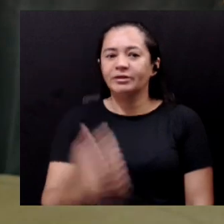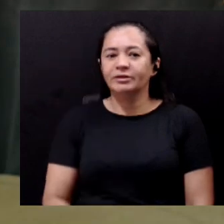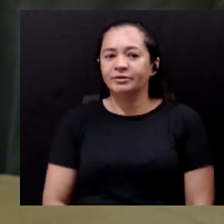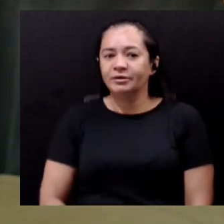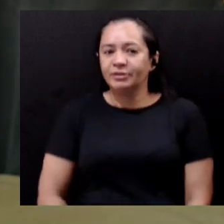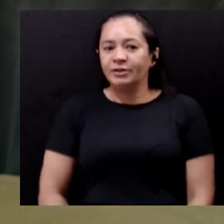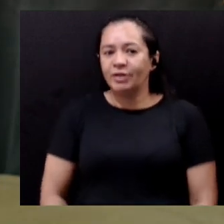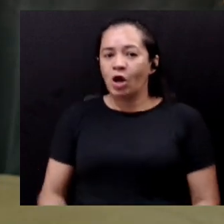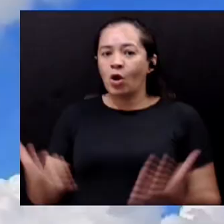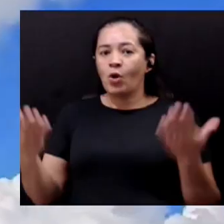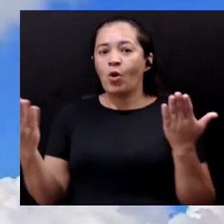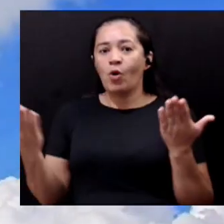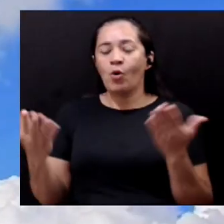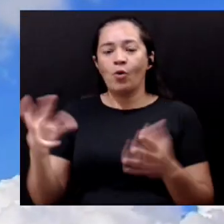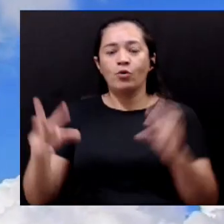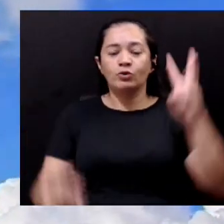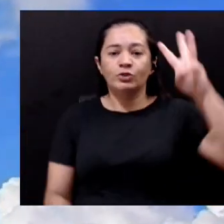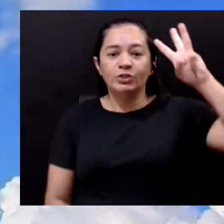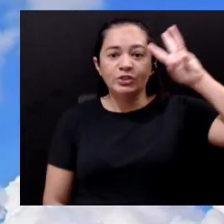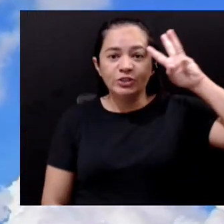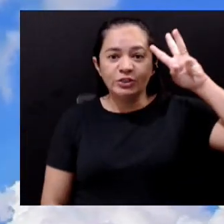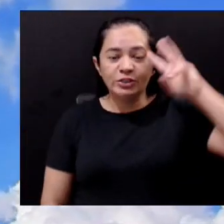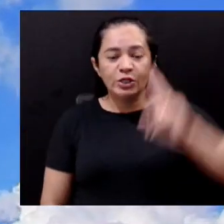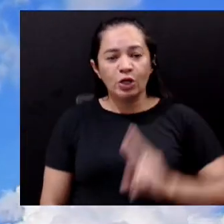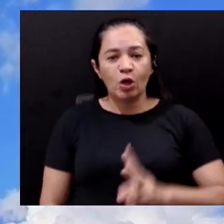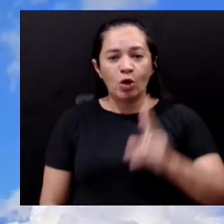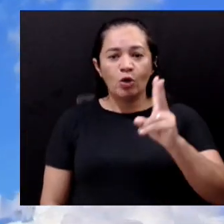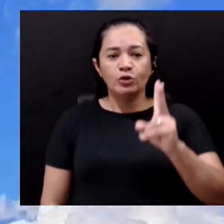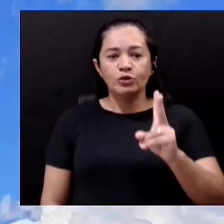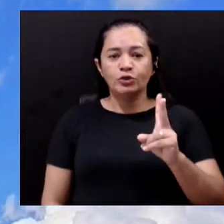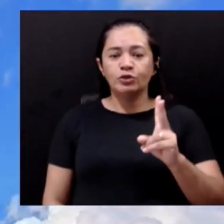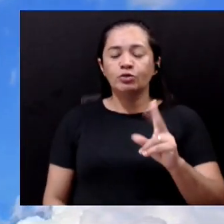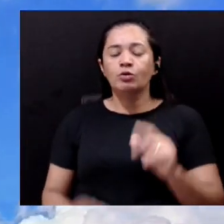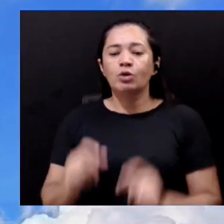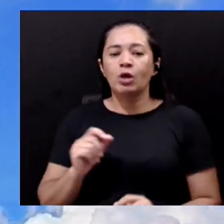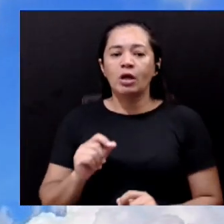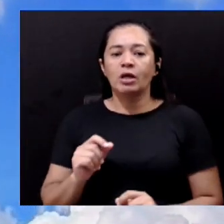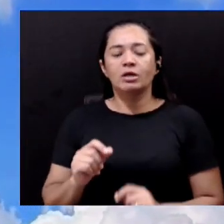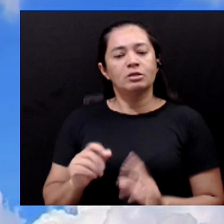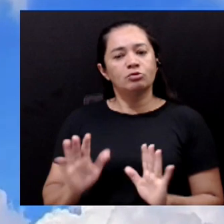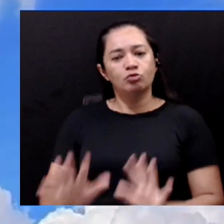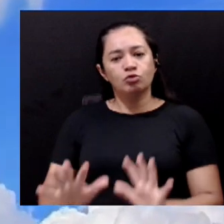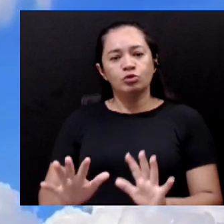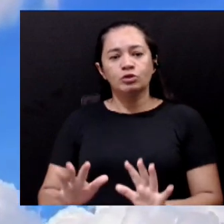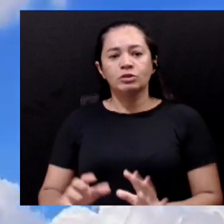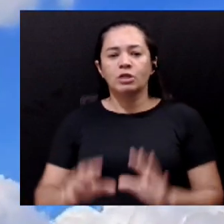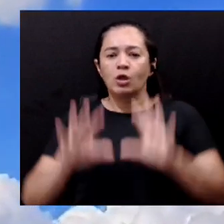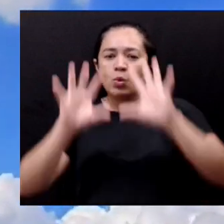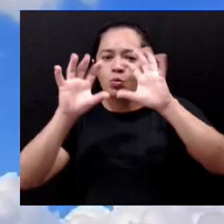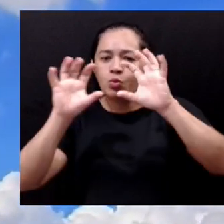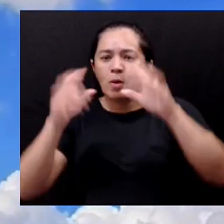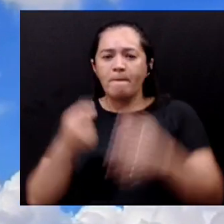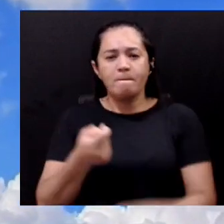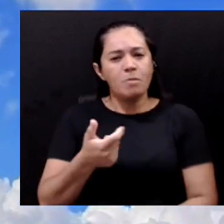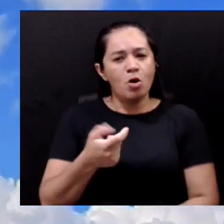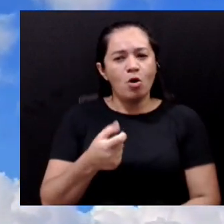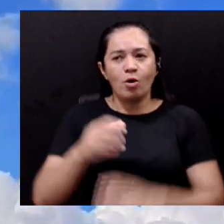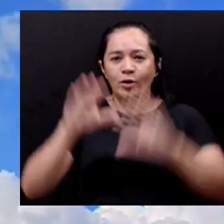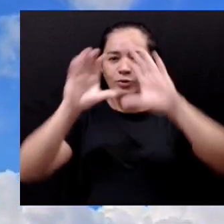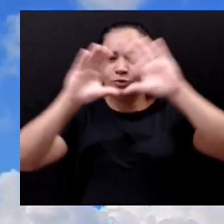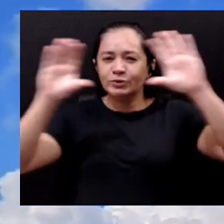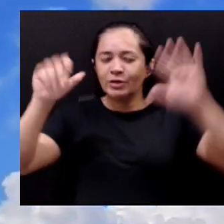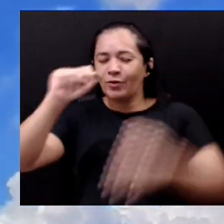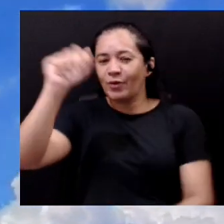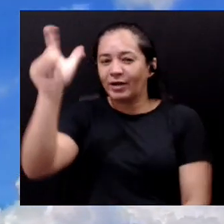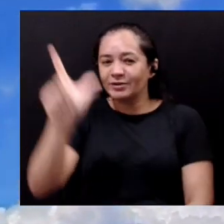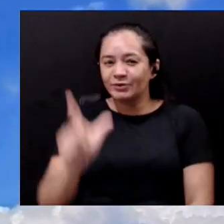gente, deve permanecer sem alterações significativas, poucas nuvens, um céu azul de brigadeiro, né? E